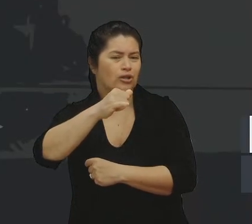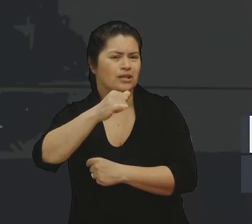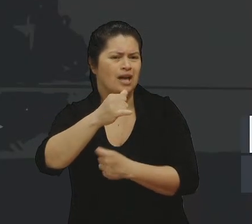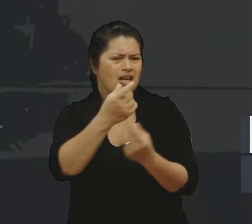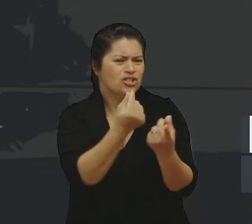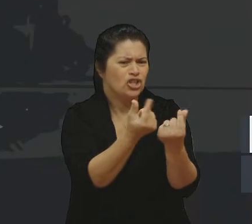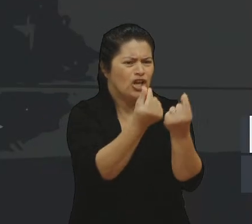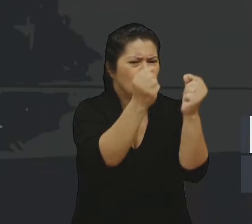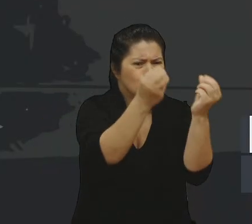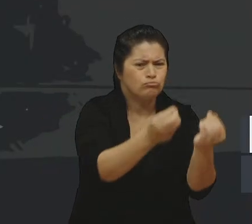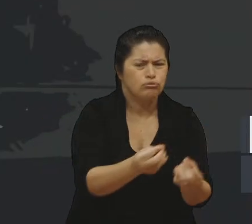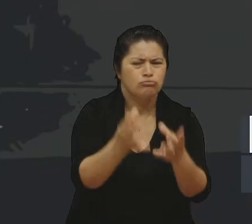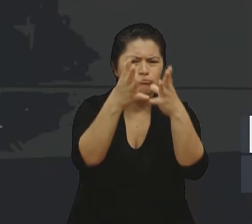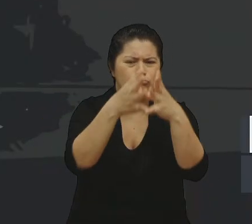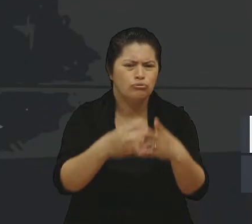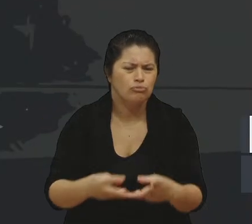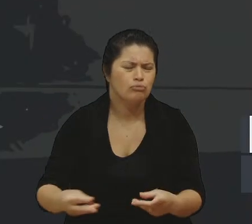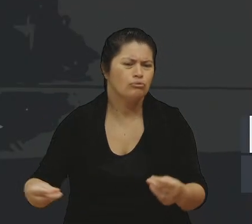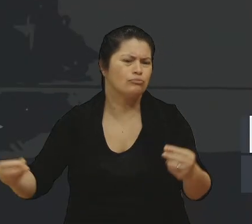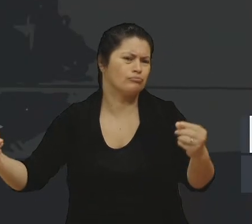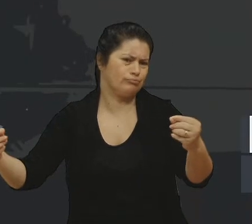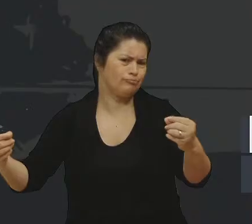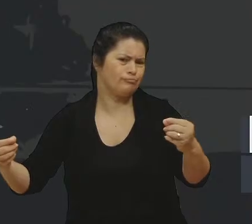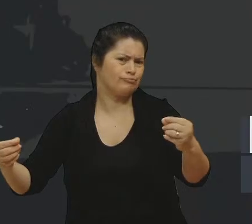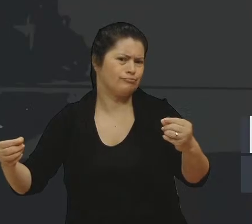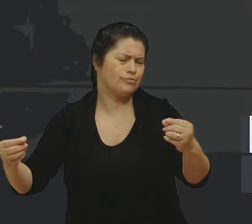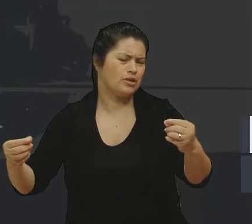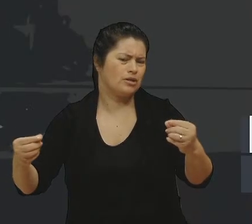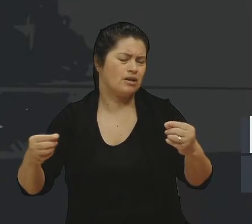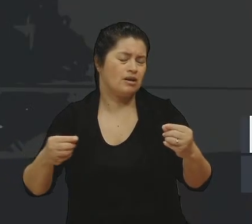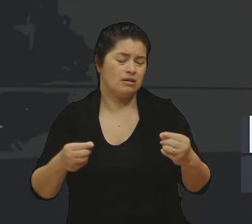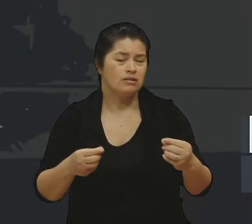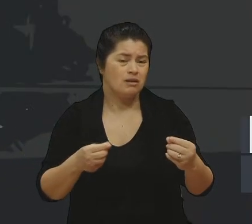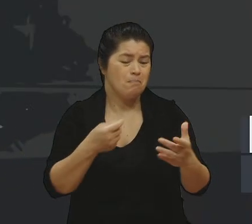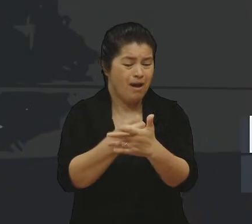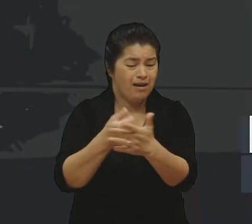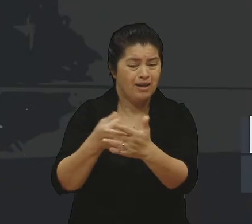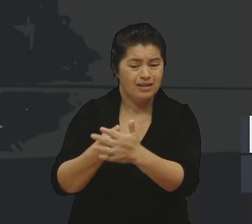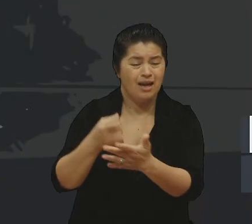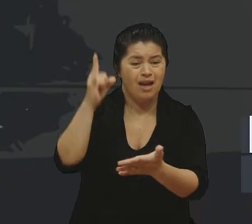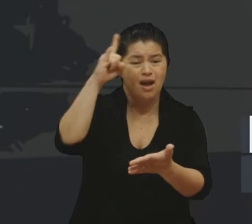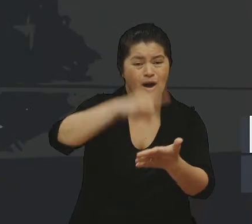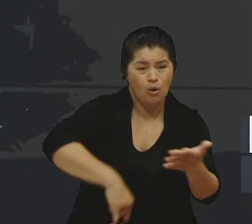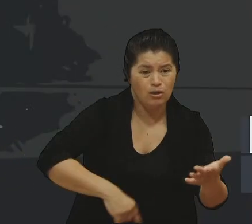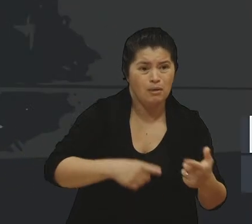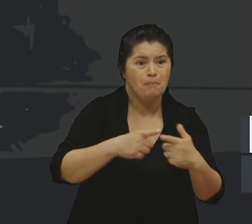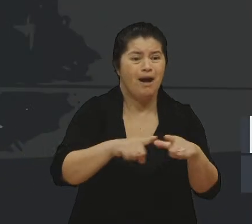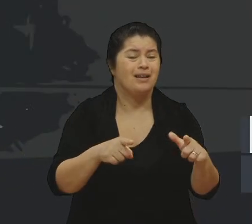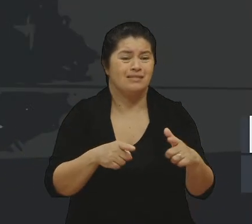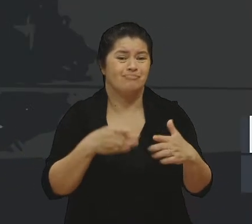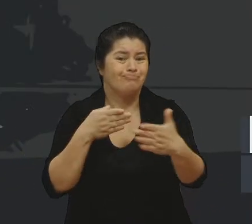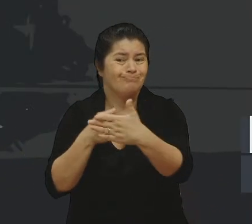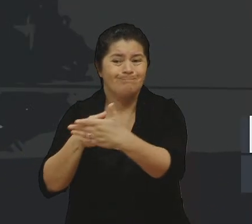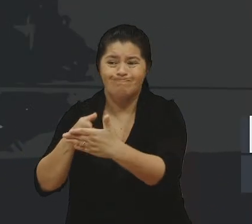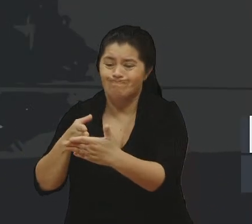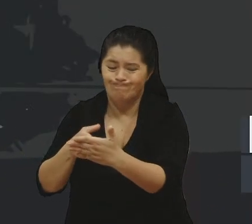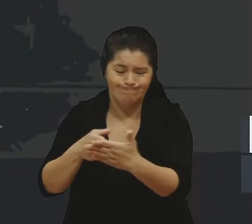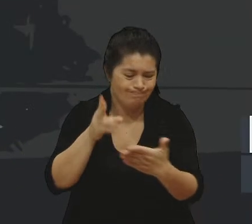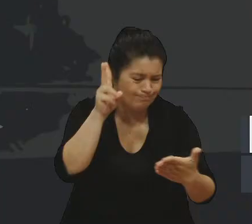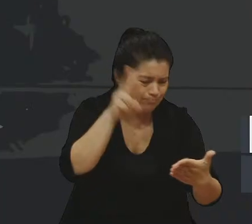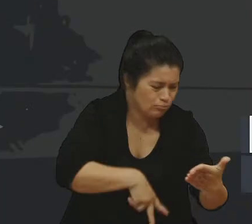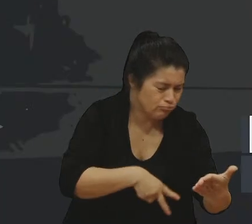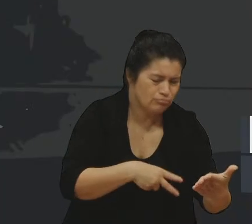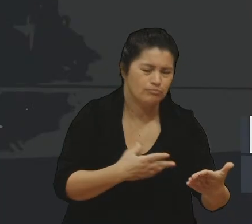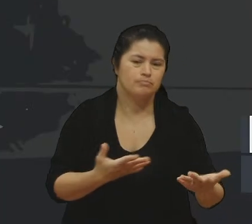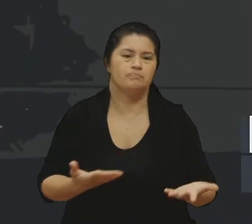para salvar, deu para honrar as contas, mas assim, fomos ao limite do limite, assim, ó, literalmente.